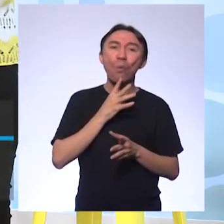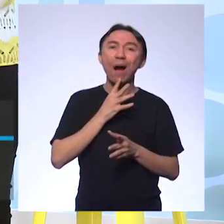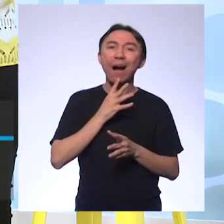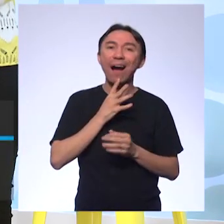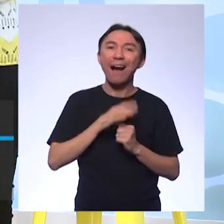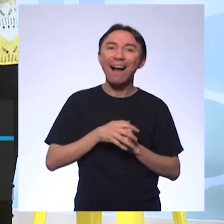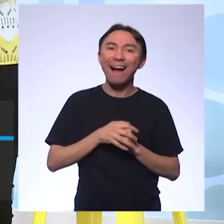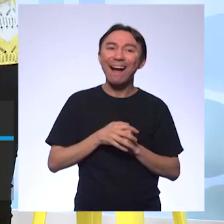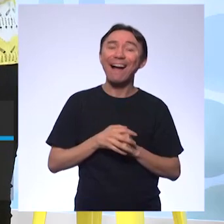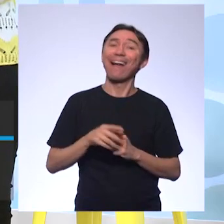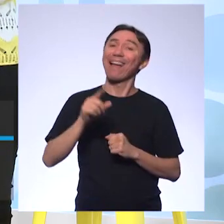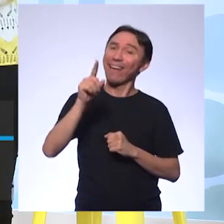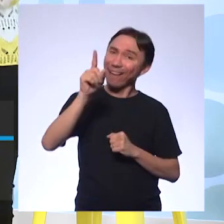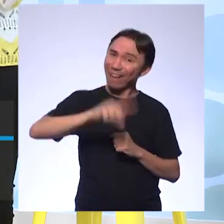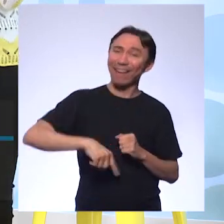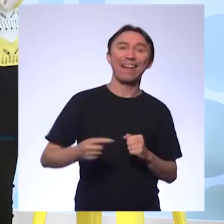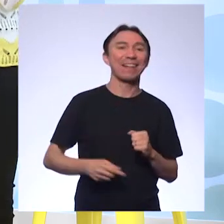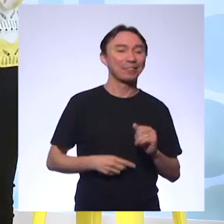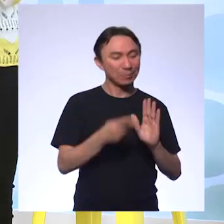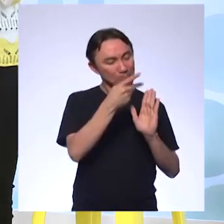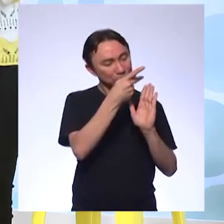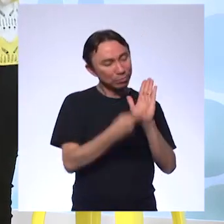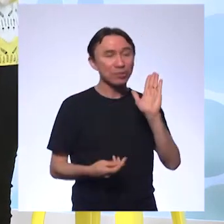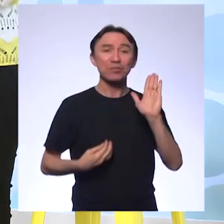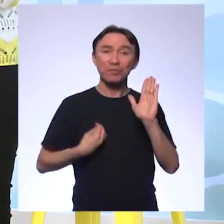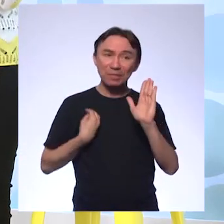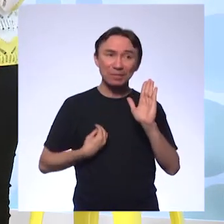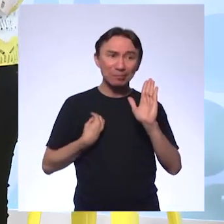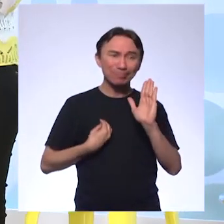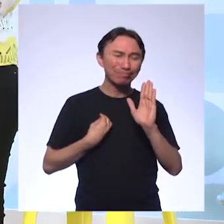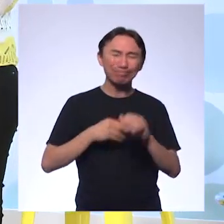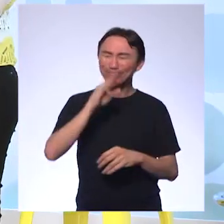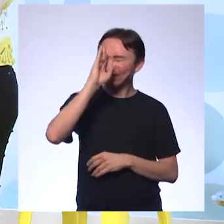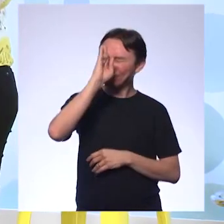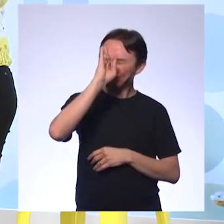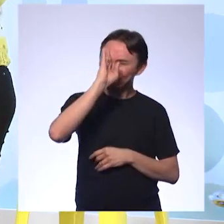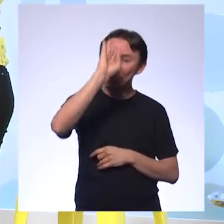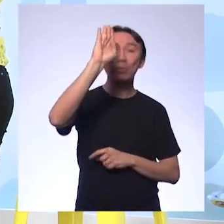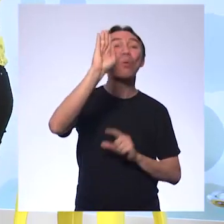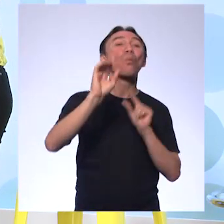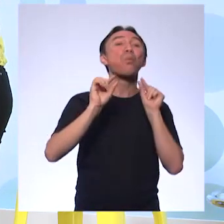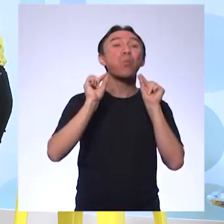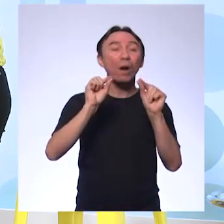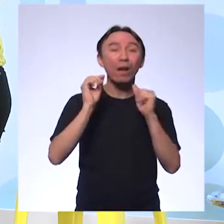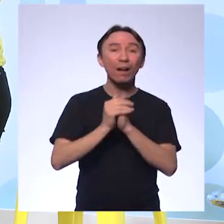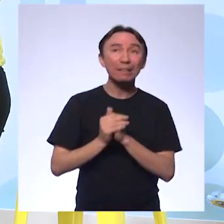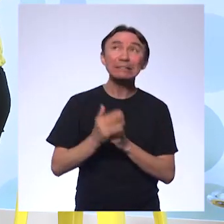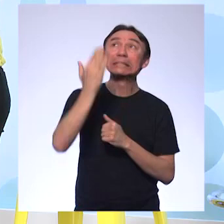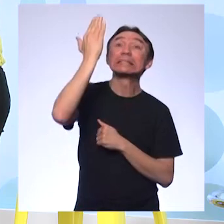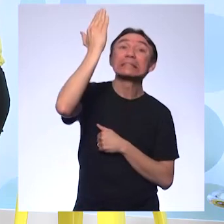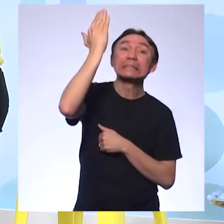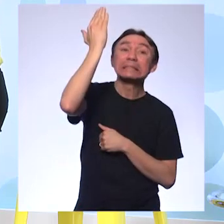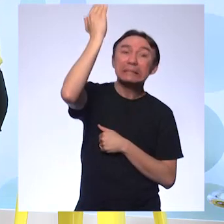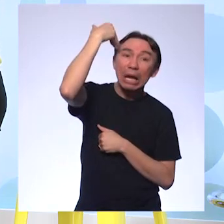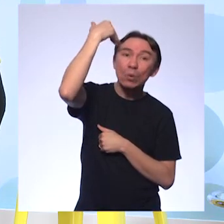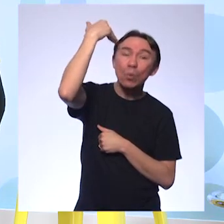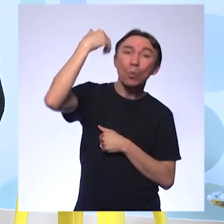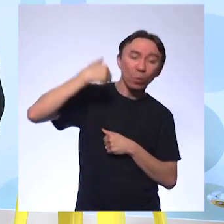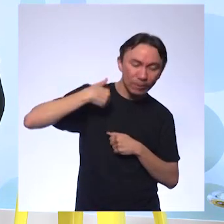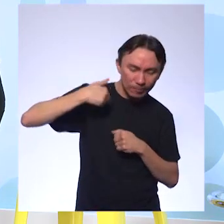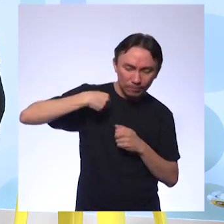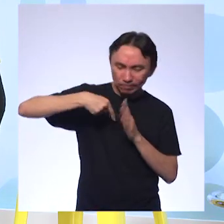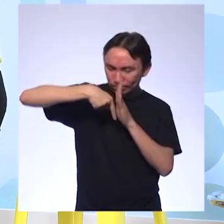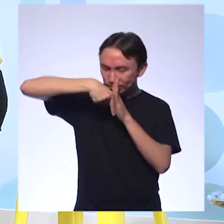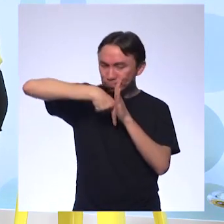de vida, já que o projeto de vida tem essa vertente da gente olhar para si próprio, né, para si mesmo